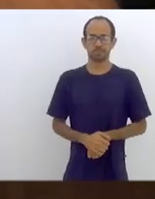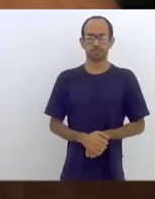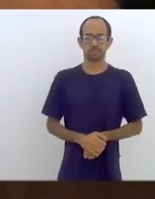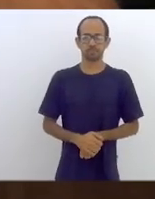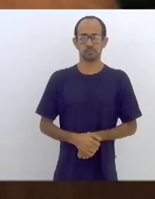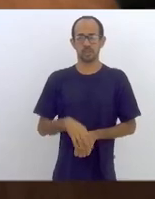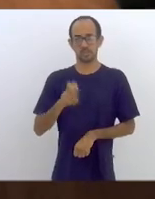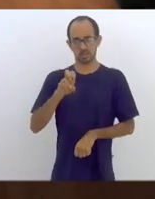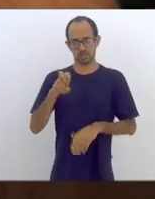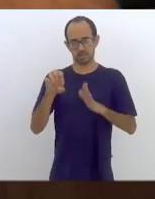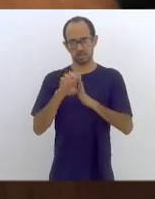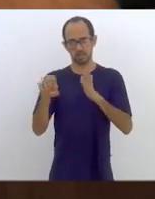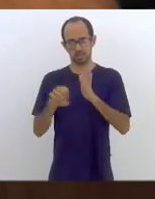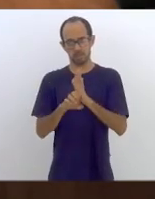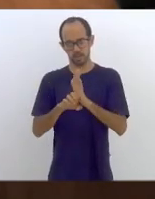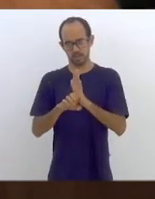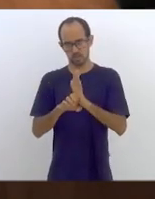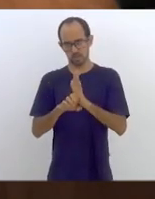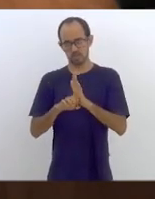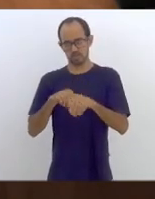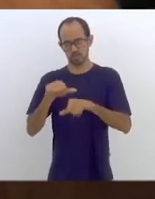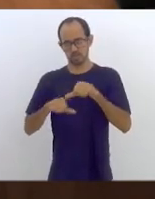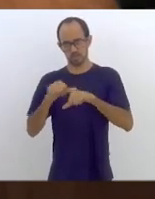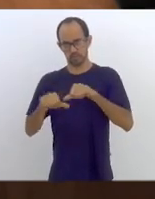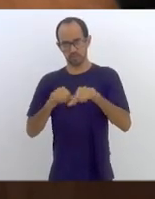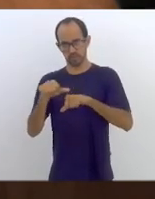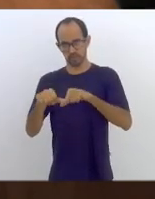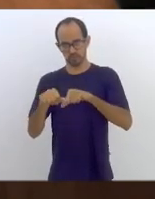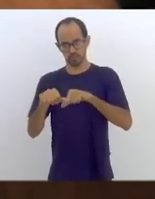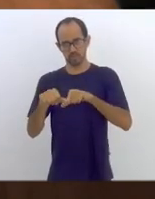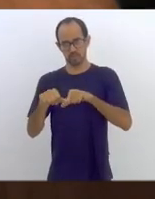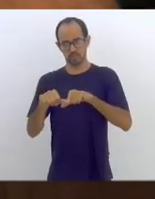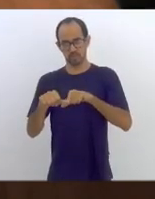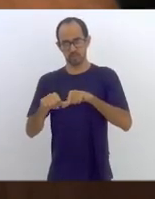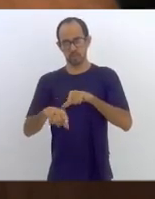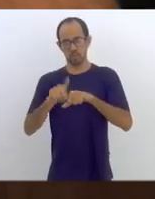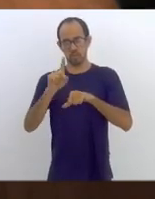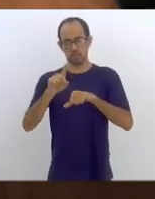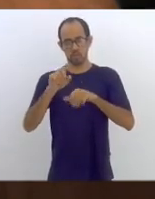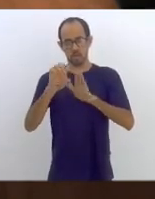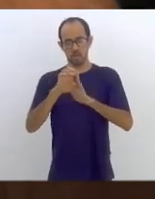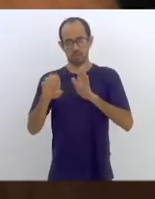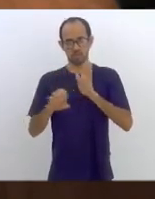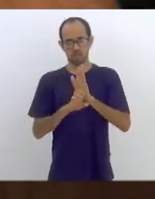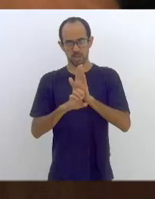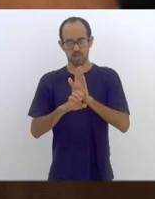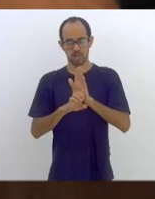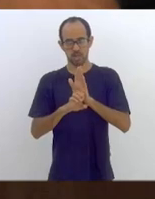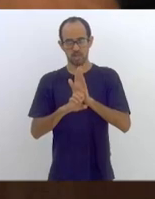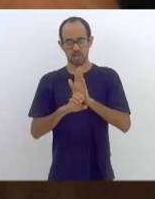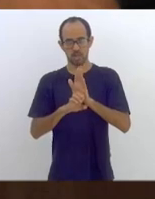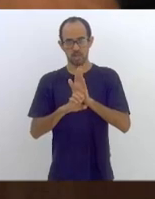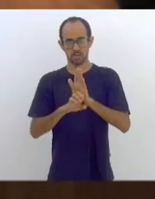5 emenda cinco emendas modificativas e uma Emenda